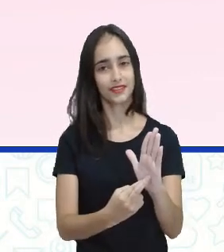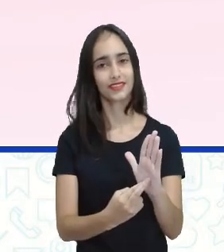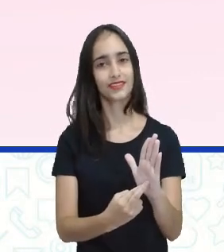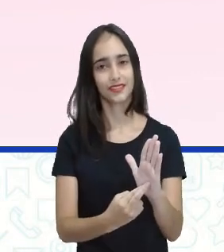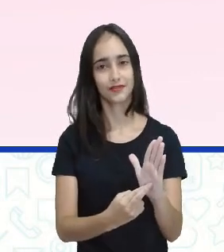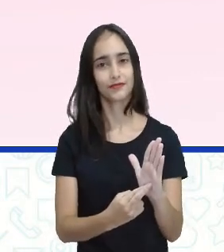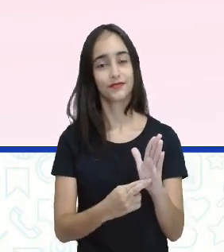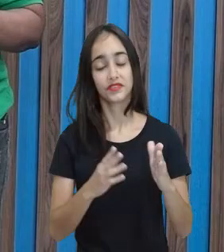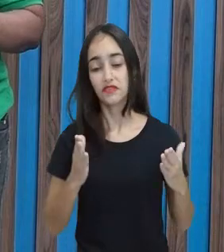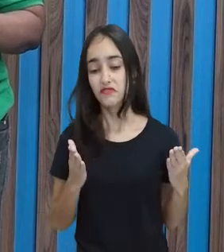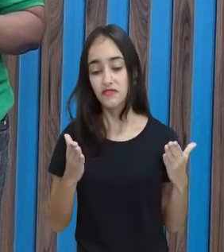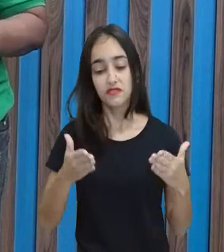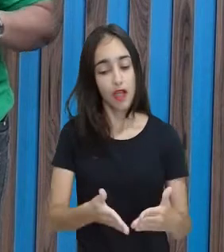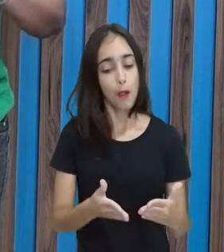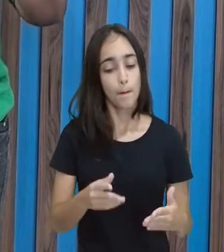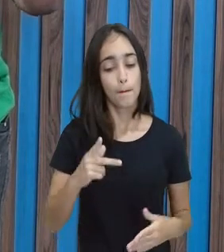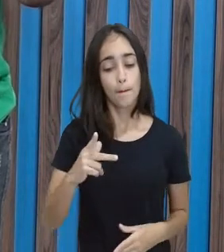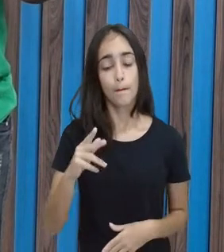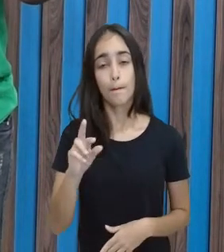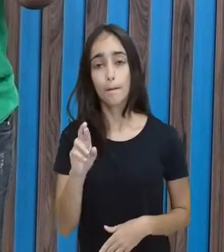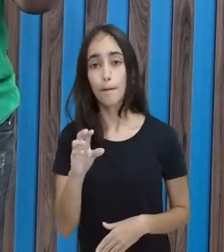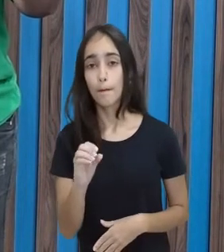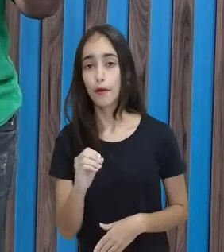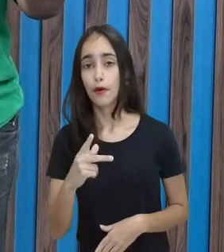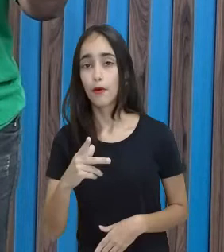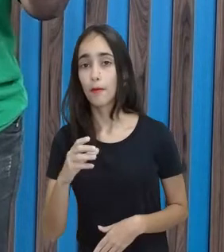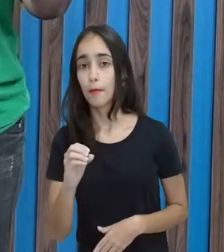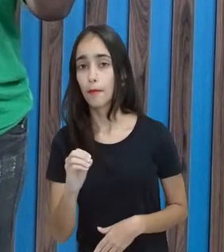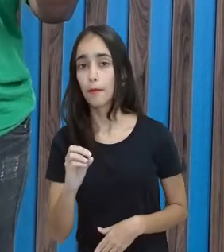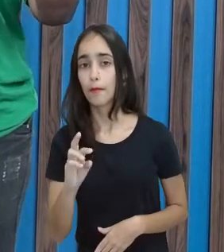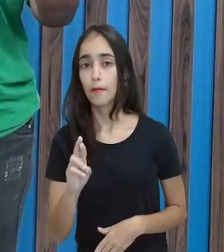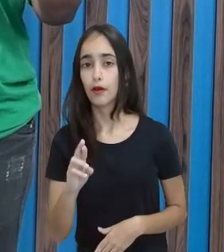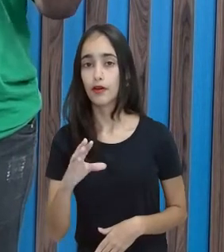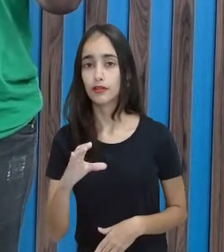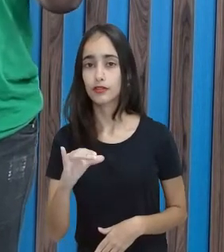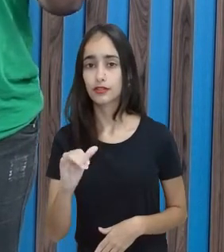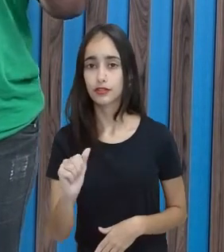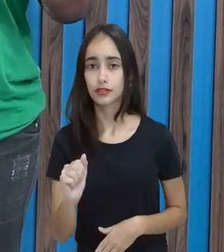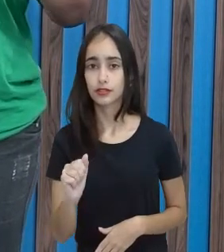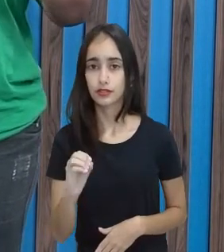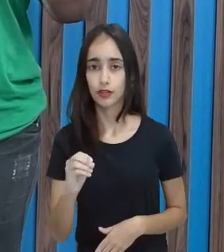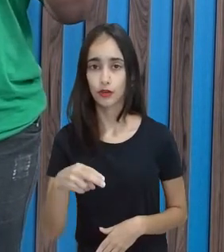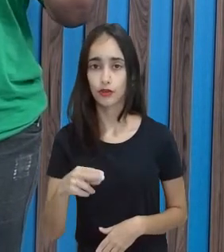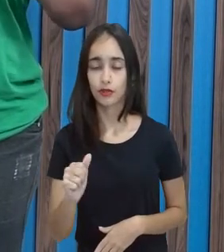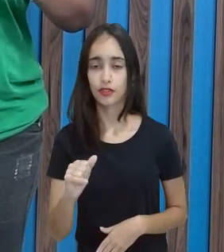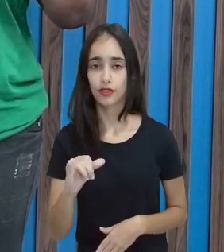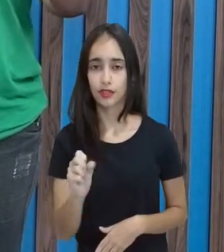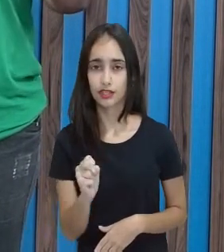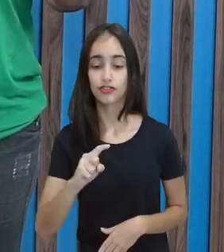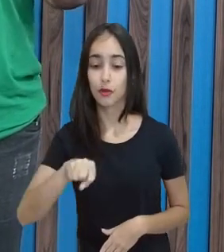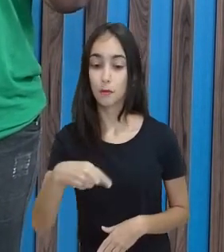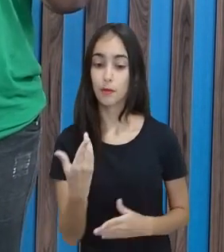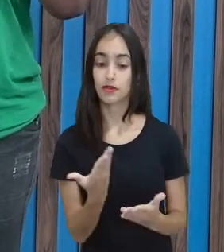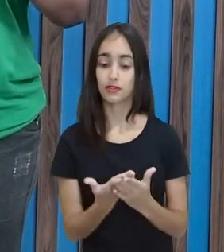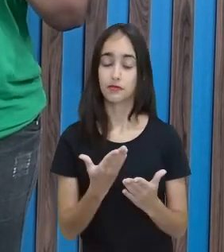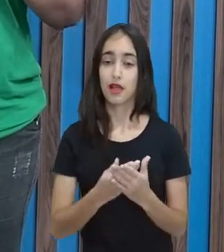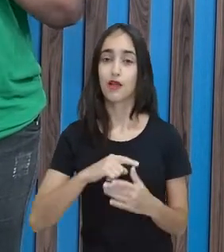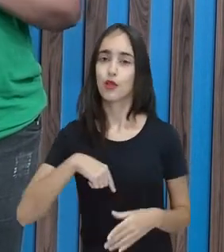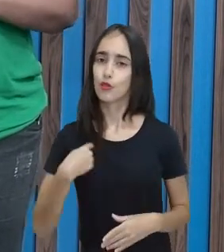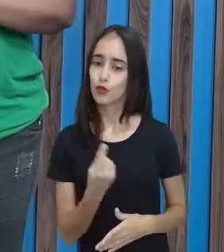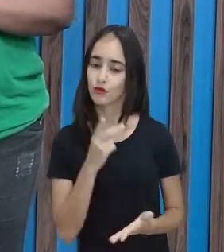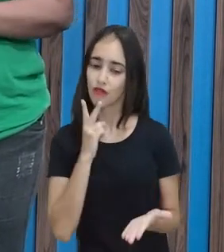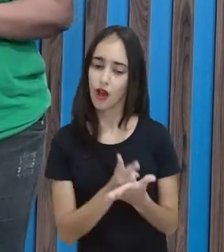diretamente proporcionais. Na próxima aula, veremos a representação de grandezas